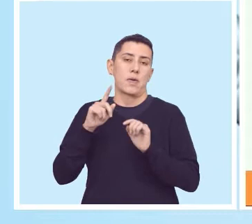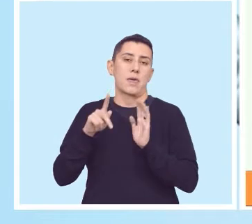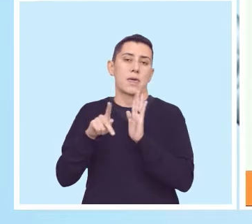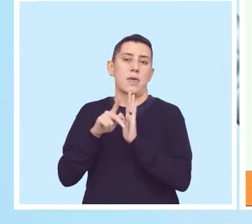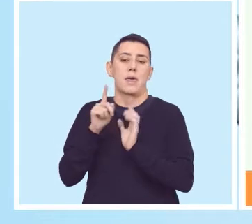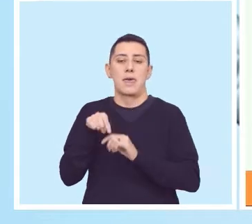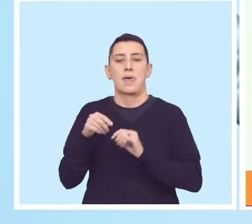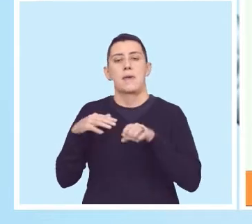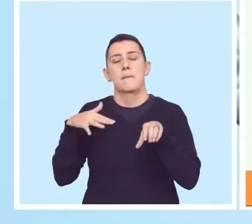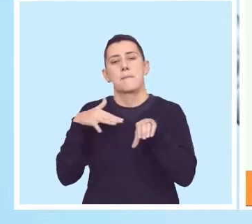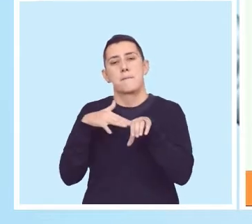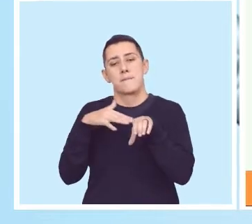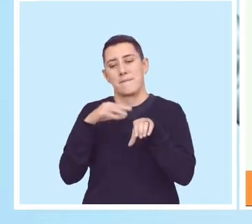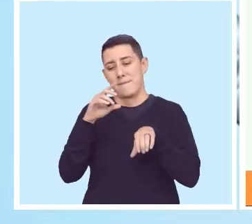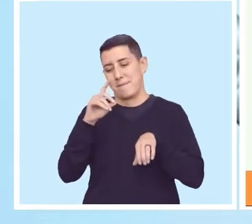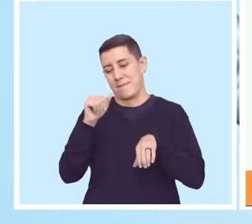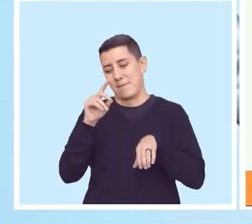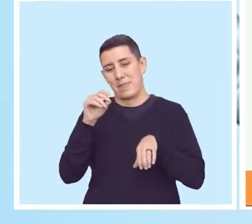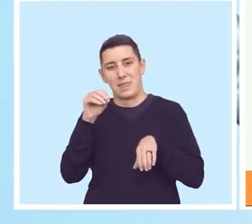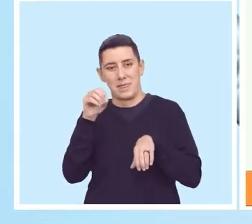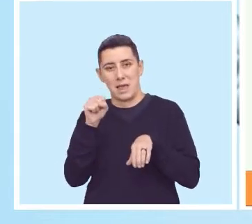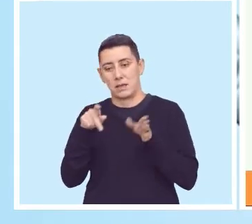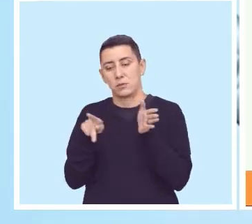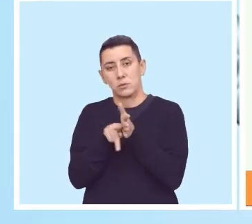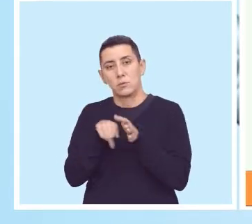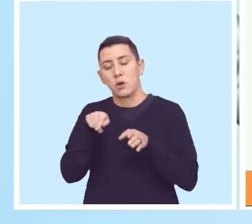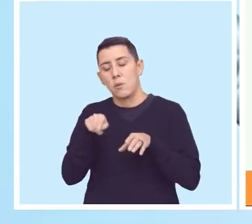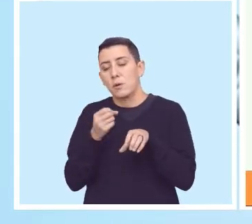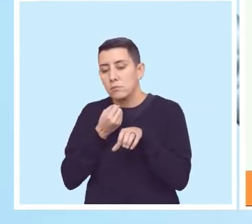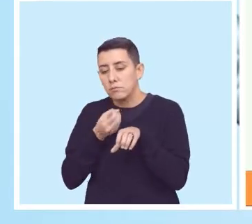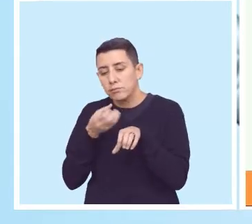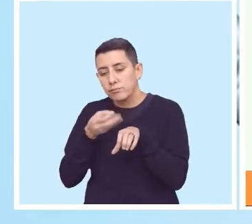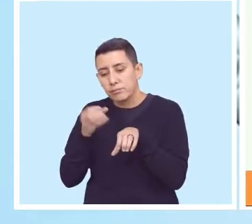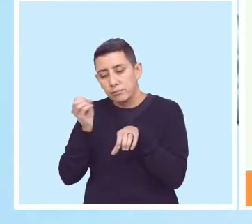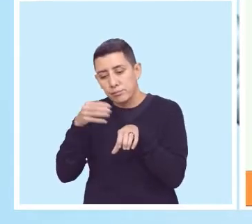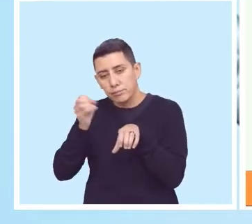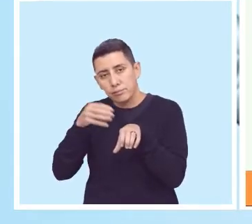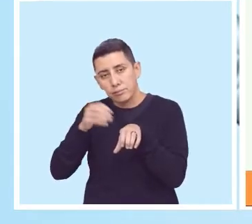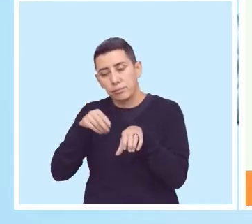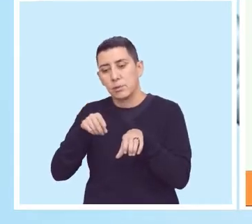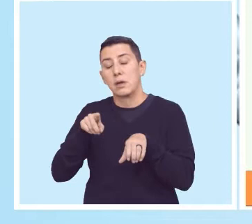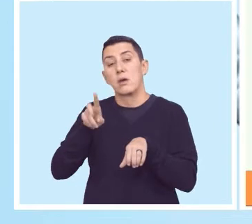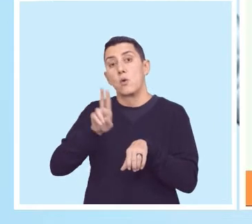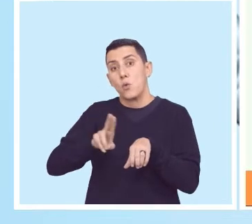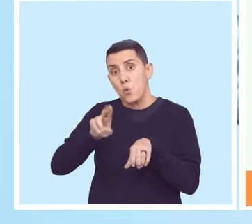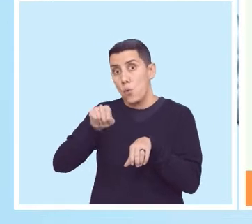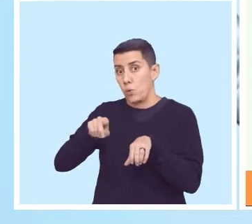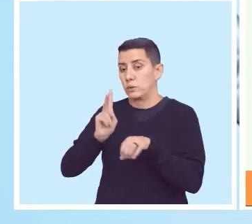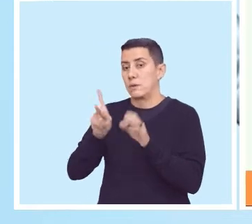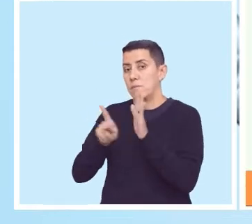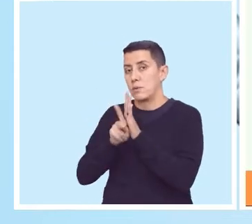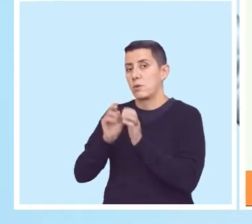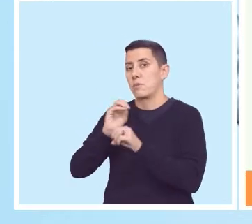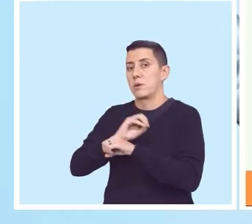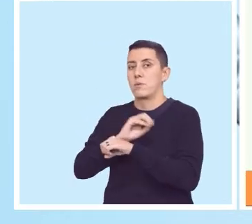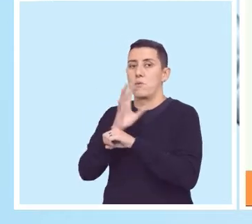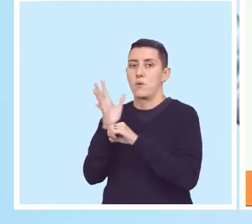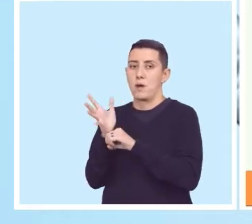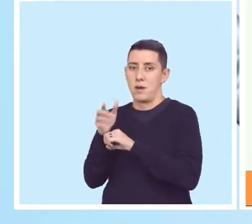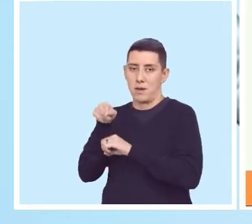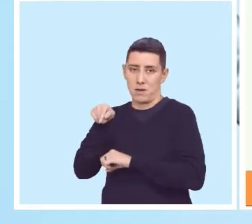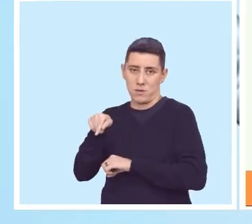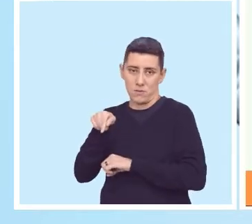dados. E aí foi quando nós começamos a utilizar a Huawei Cloud. Então, nesse primeiro momento aqui, ou